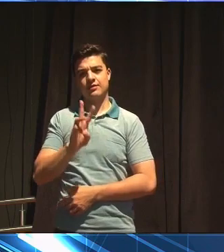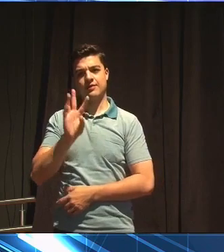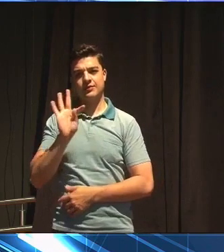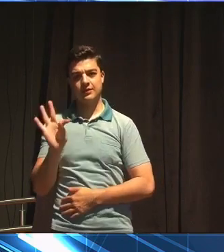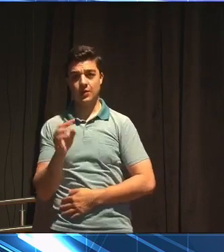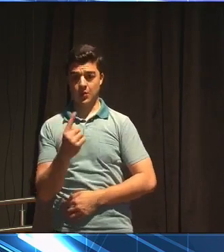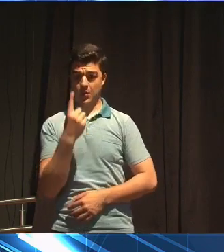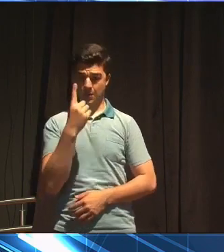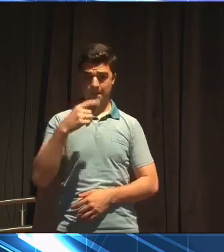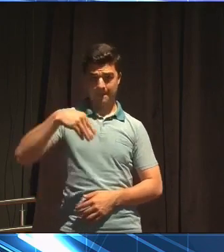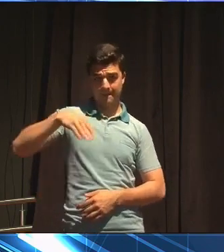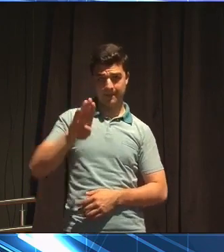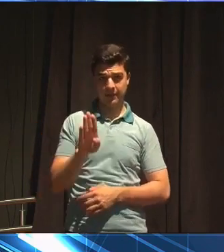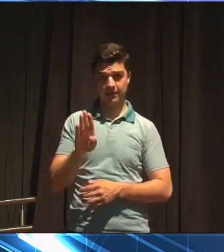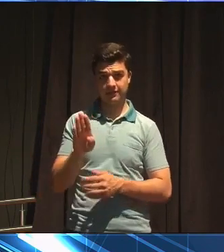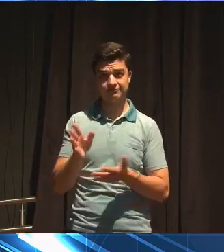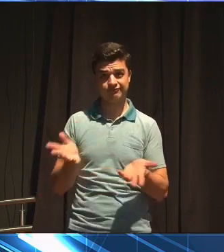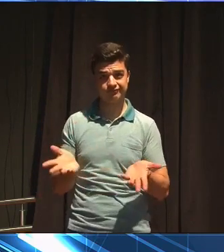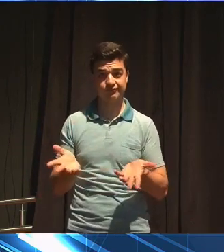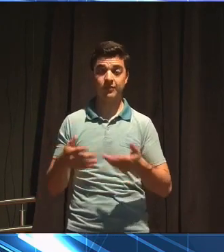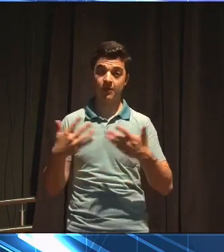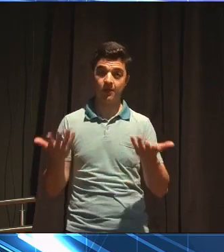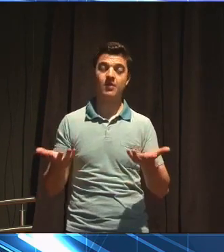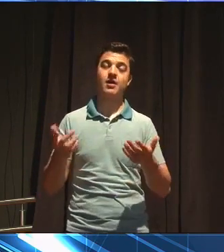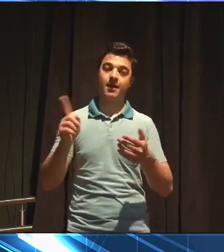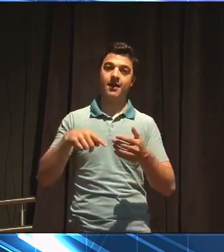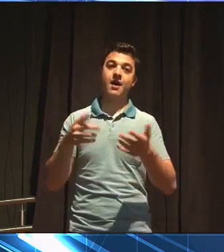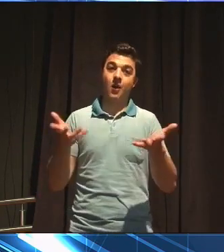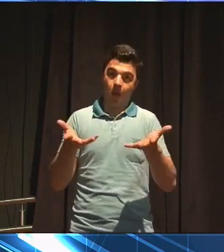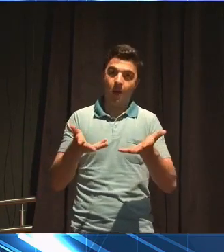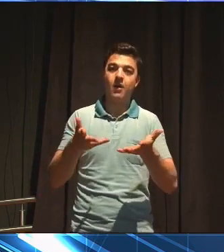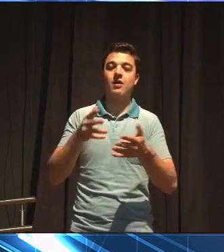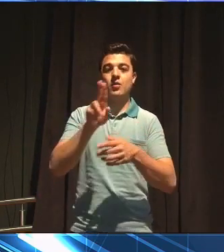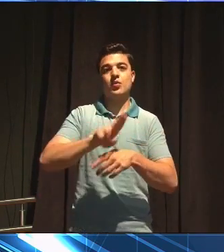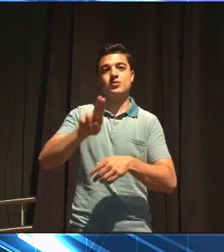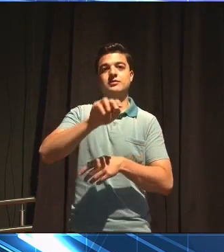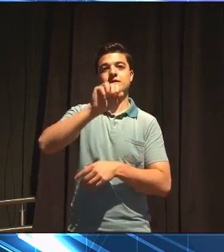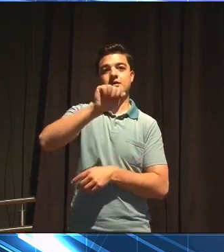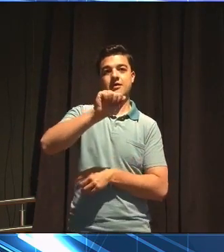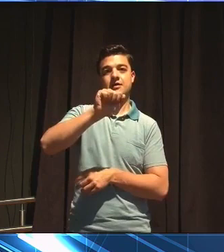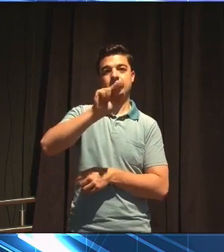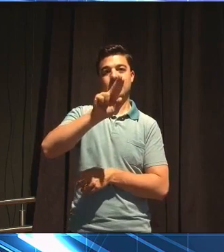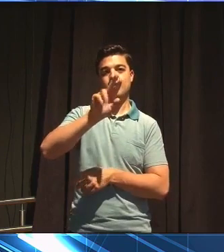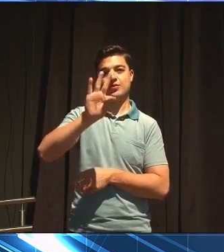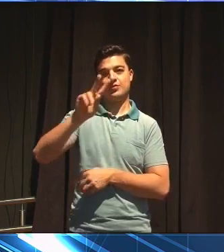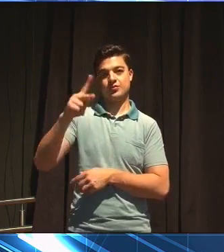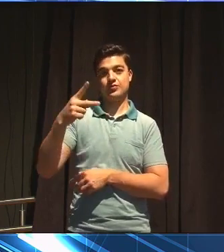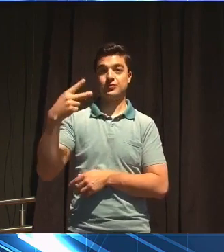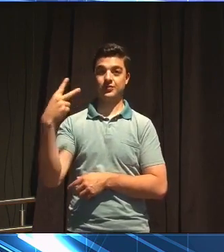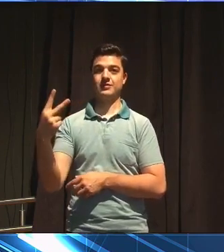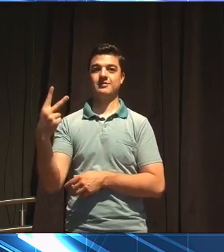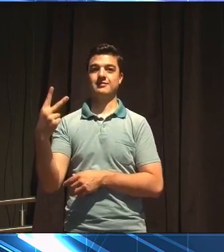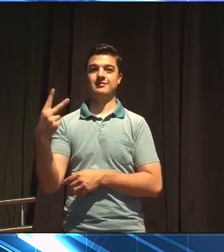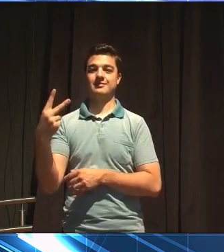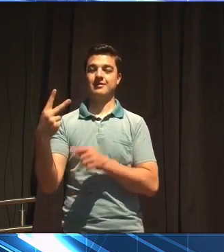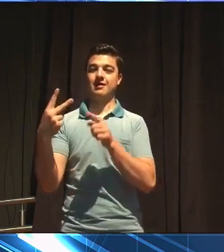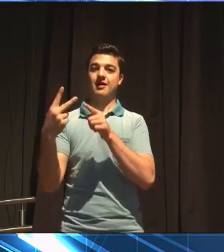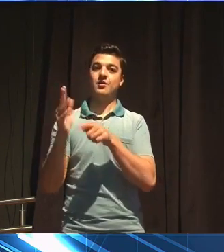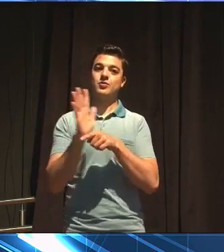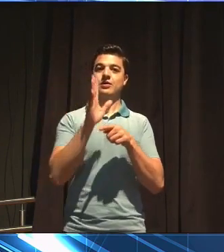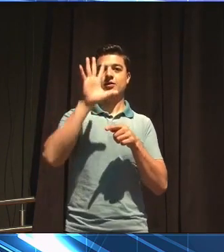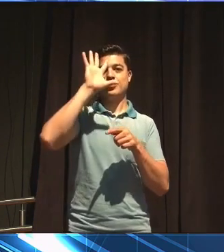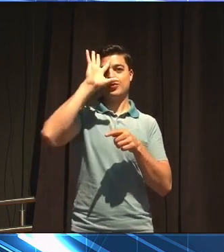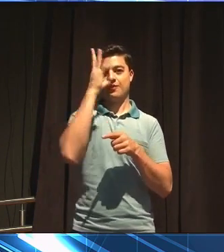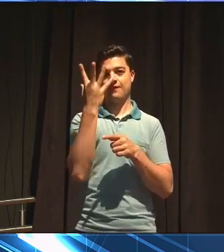É onde o OAuth 2 ele vai entrar e vai brilhar muito. Então, o OAuth 2 ele vai resolver um problema para a